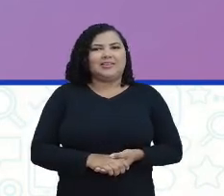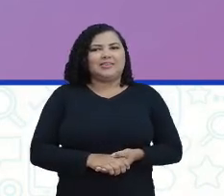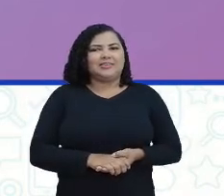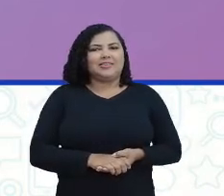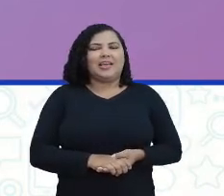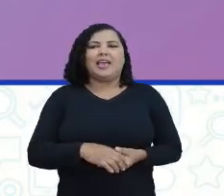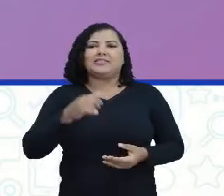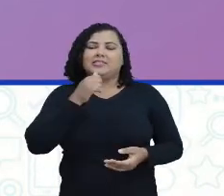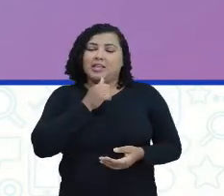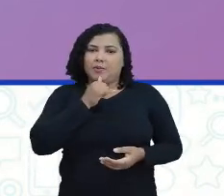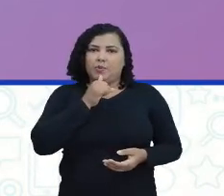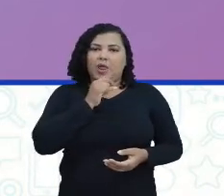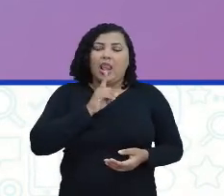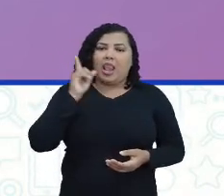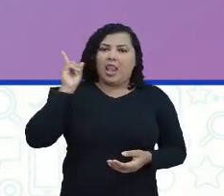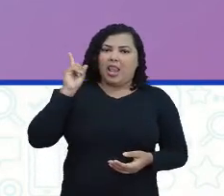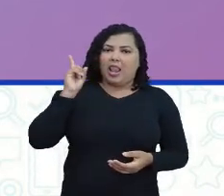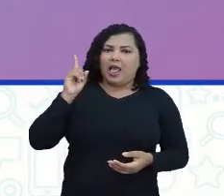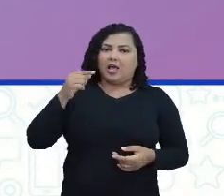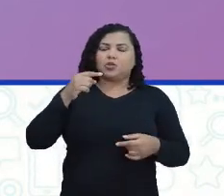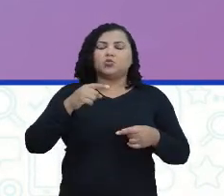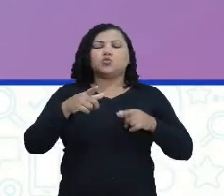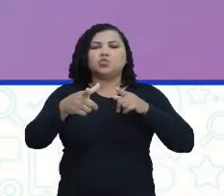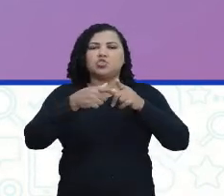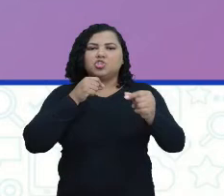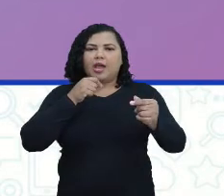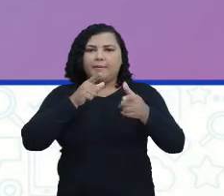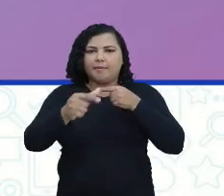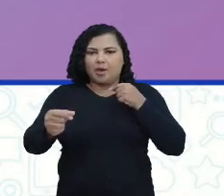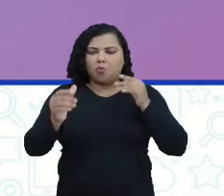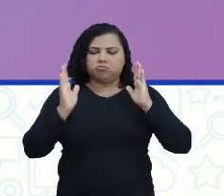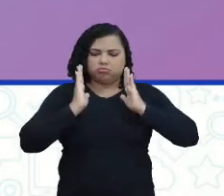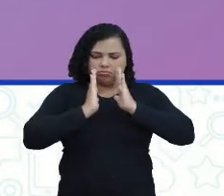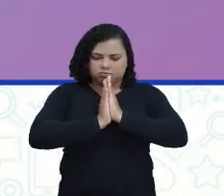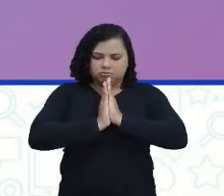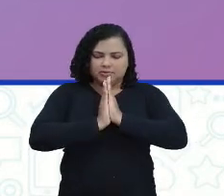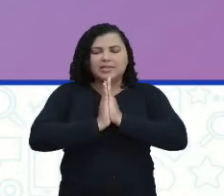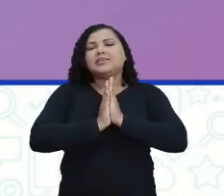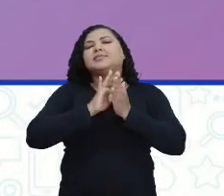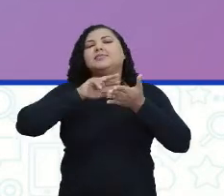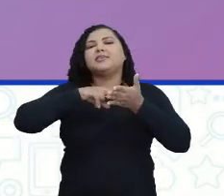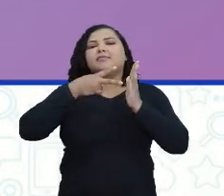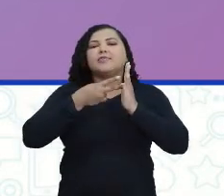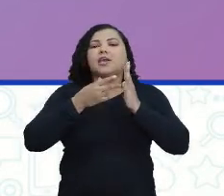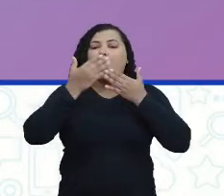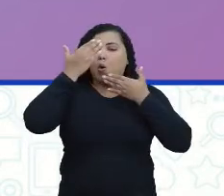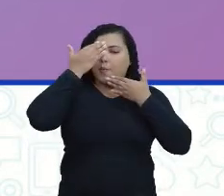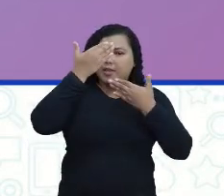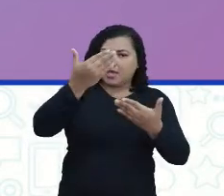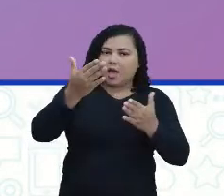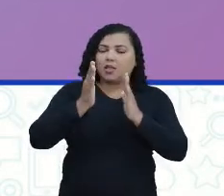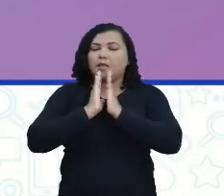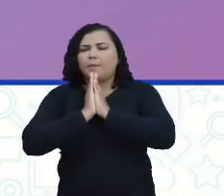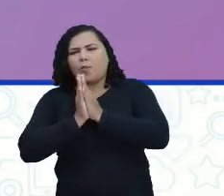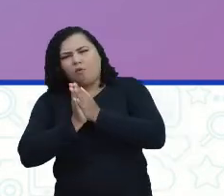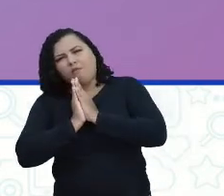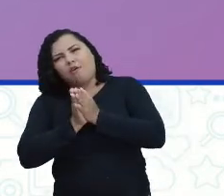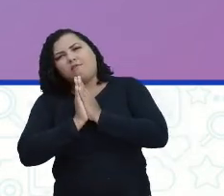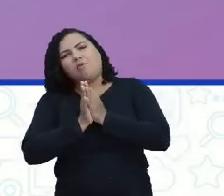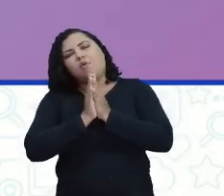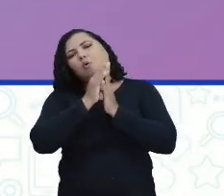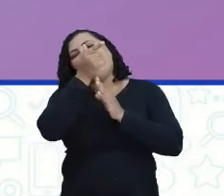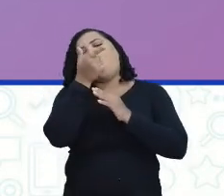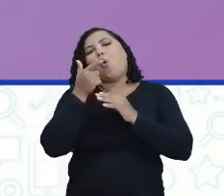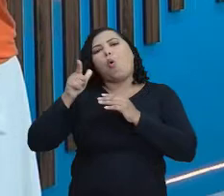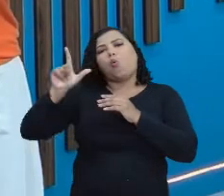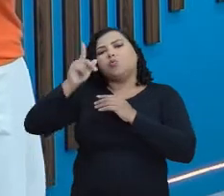No Japão, as mãos juntas significam obrigado e por favor. Outros usuários chegam a utilizar como estamos juntos